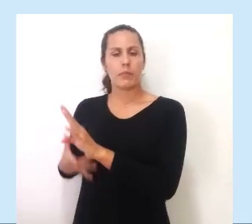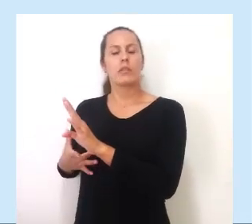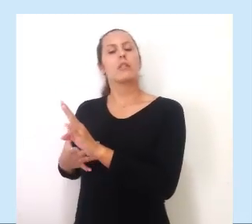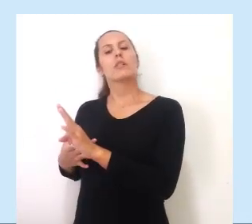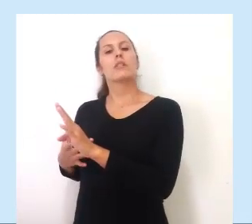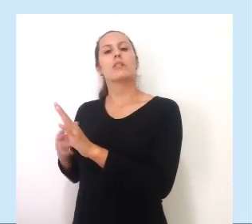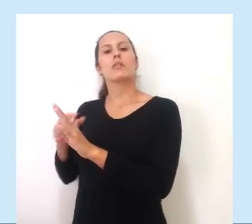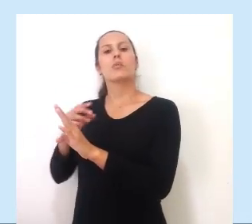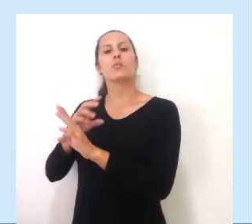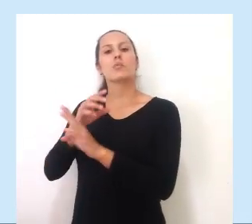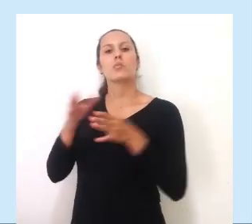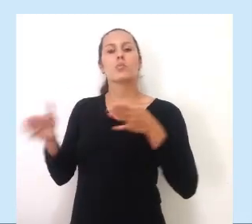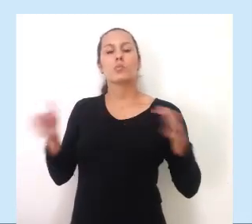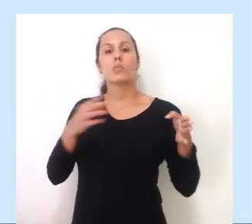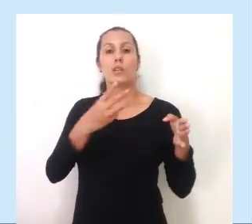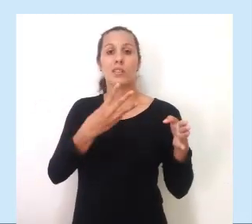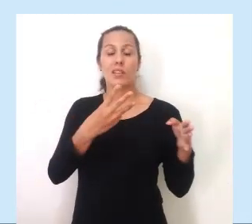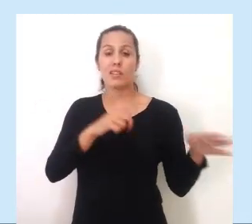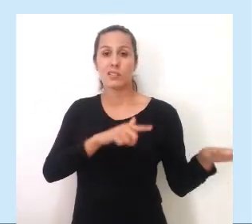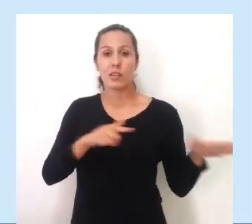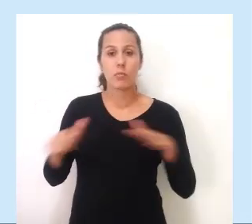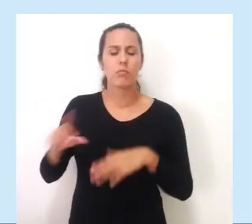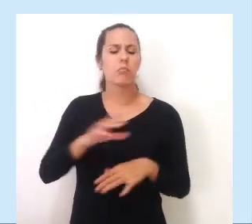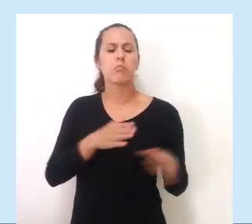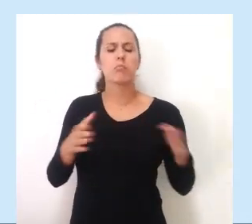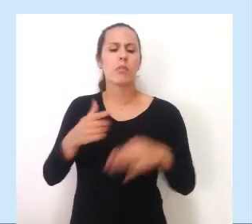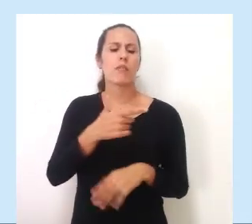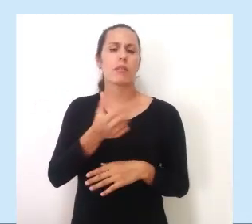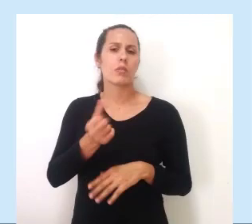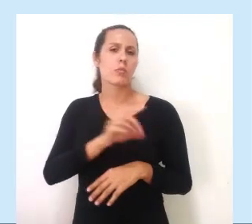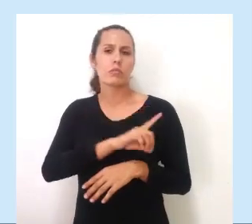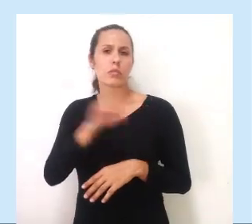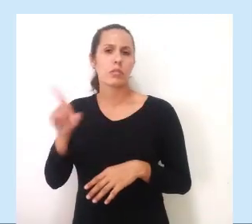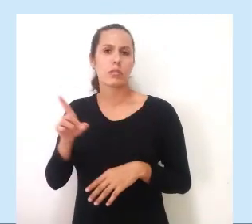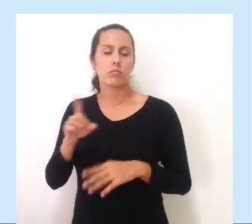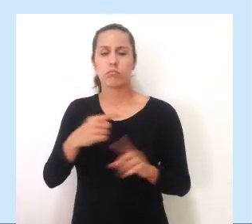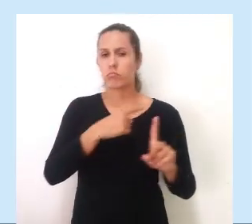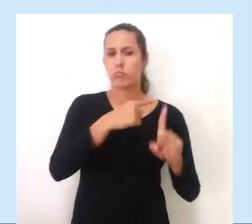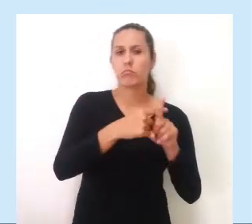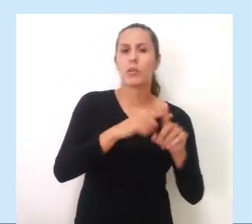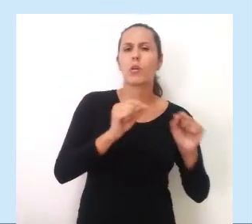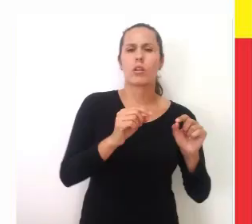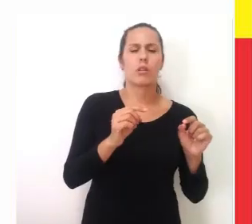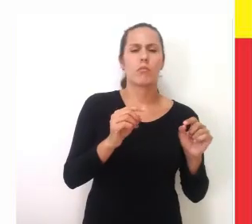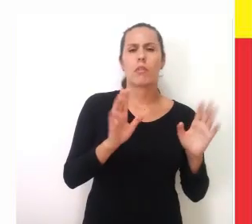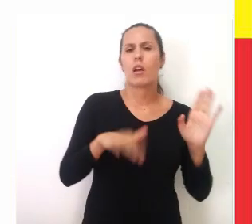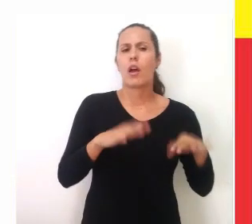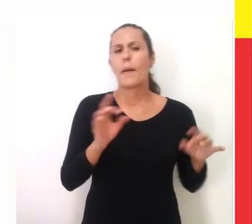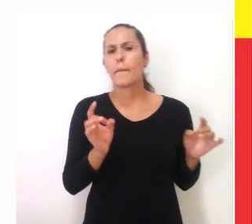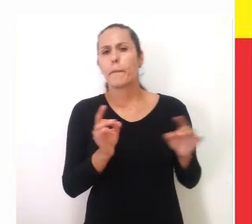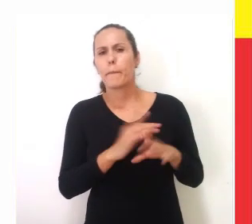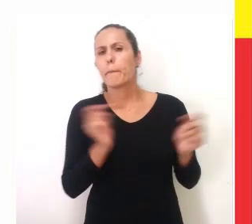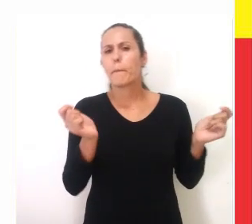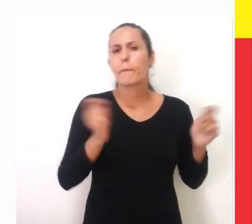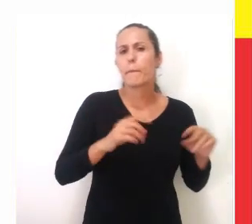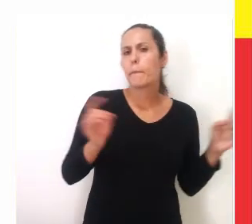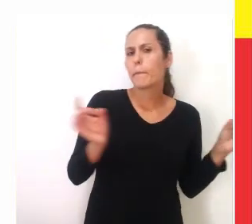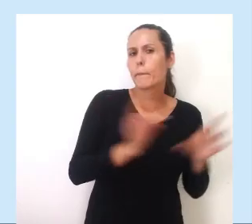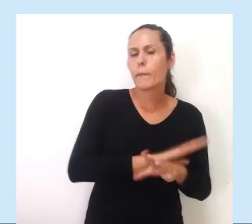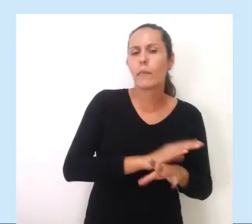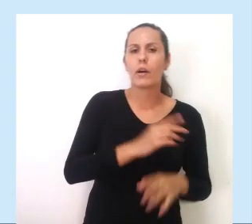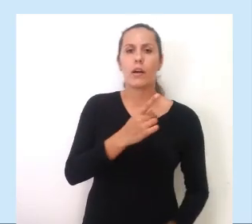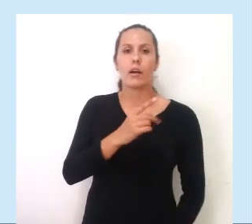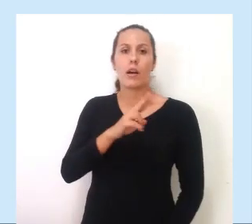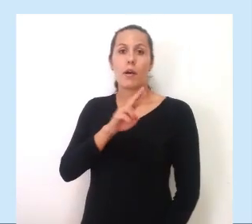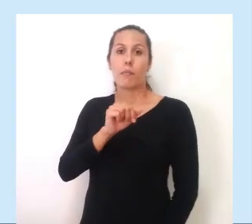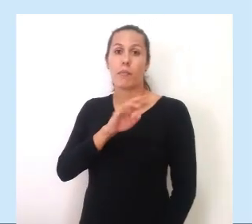eu aplico, dura o quê? 3 semanas, 21 dias. Quais são as vantagens? Muito prático.